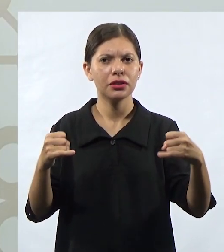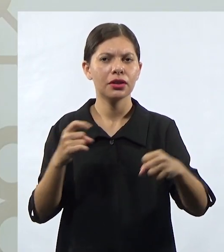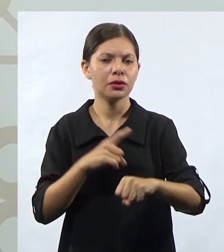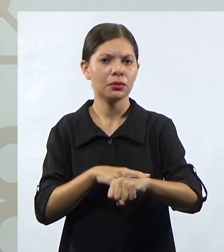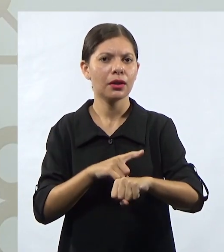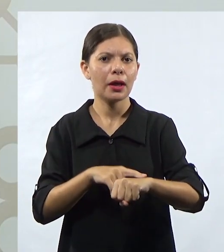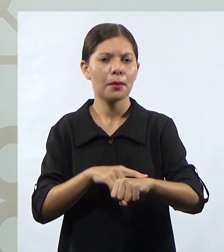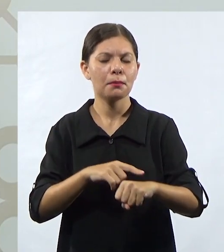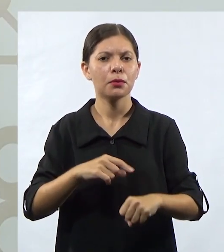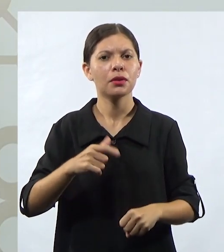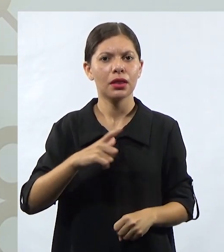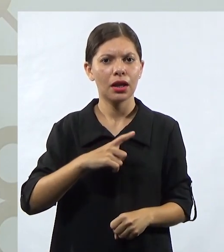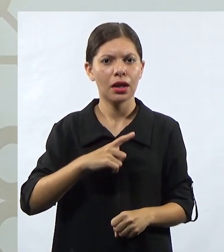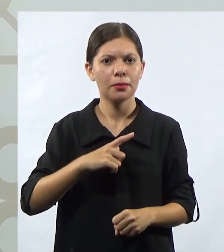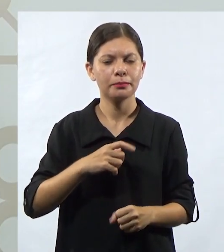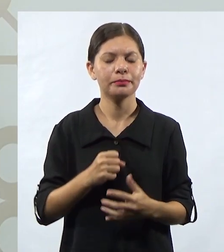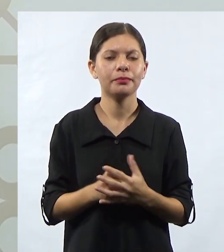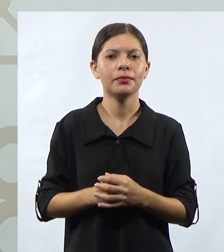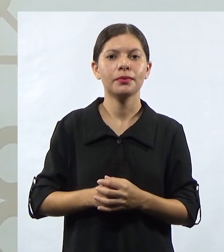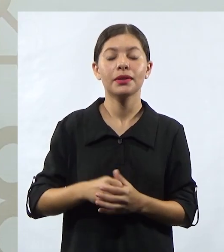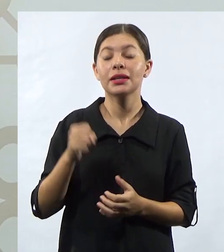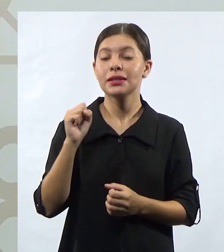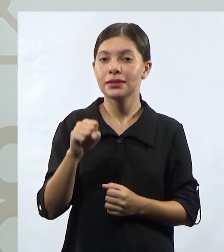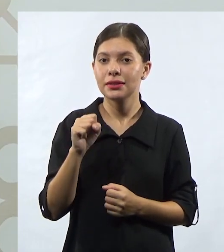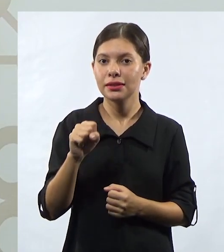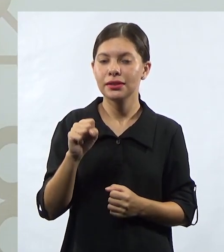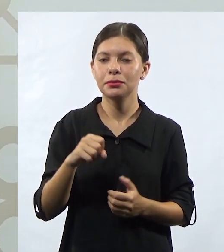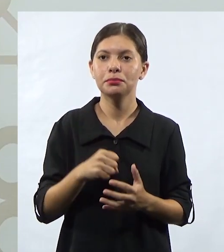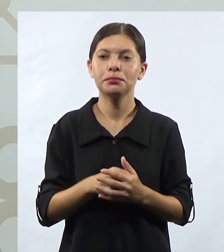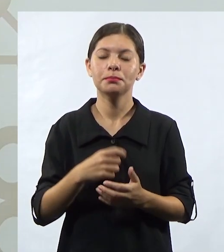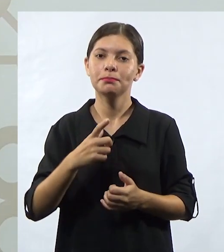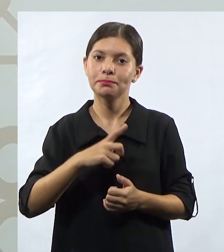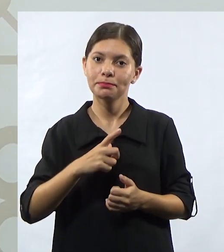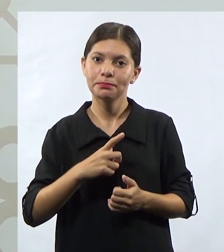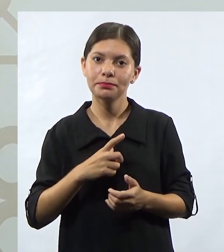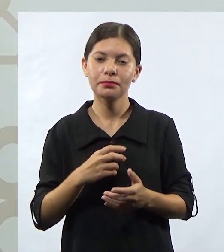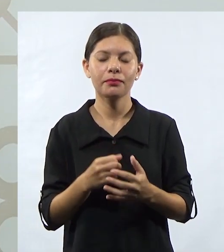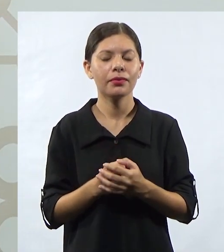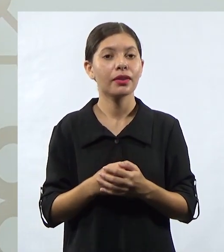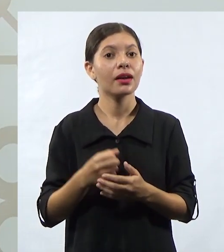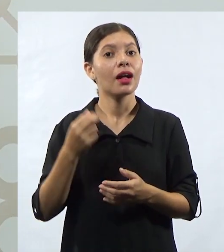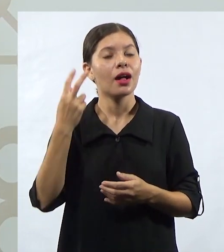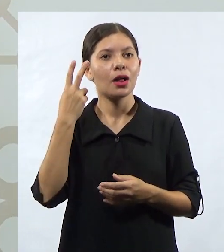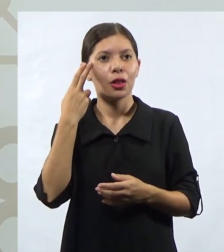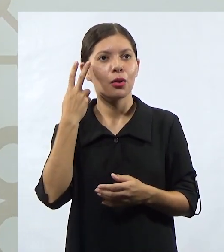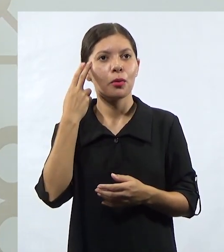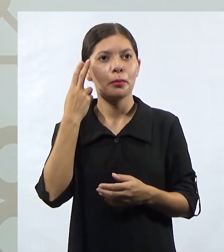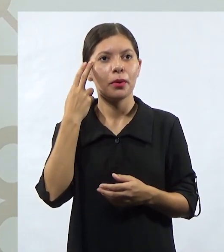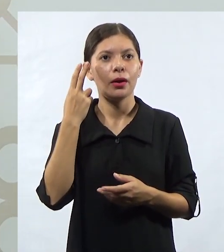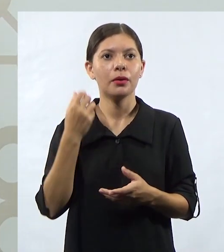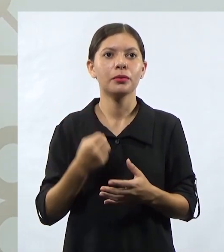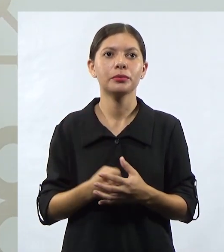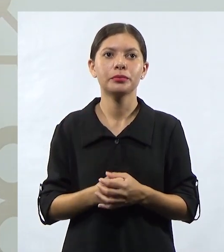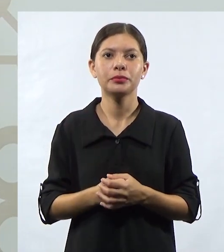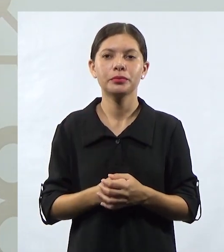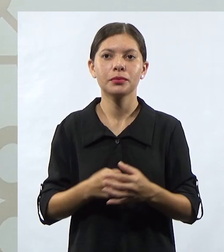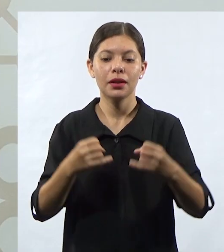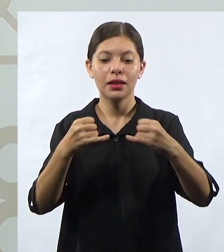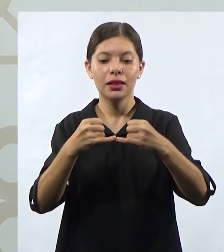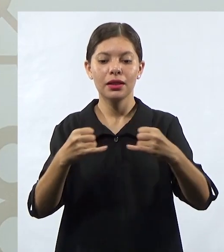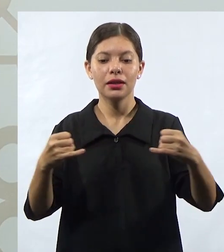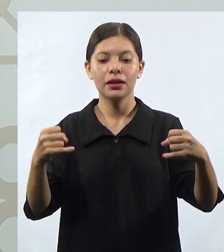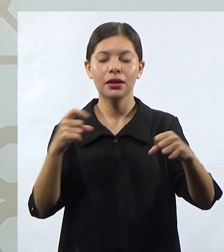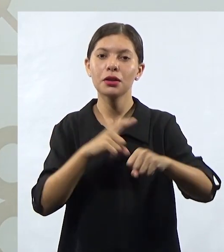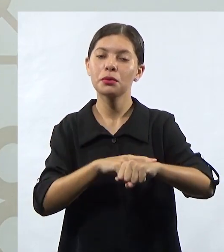Bom, existem sim vários tipos de linhas do tempo. A mais comum e a do que a gente recebe o nome, linha